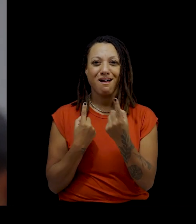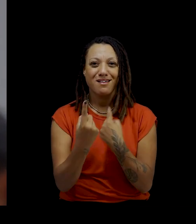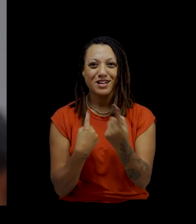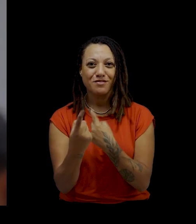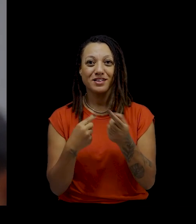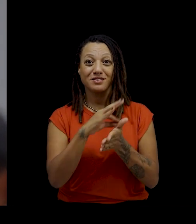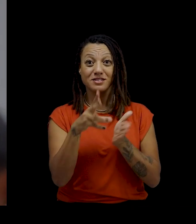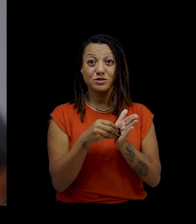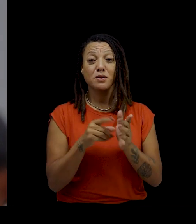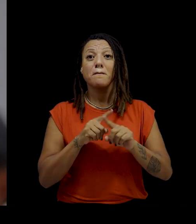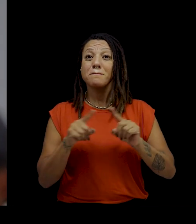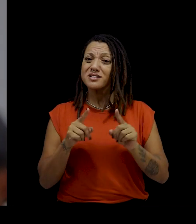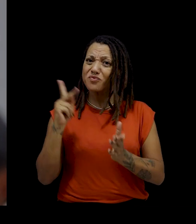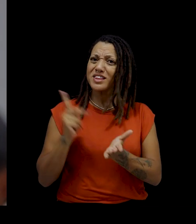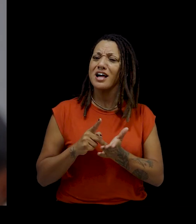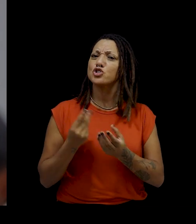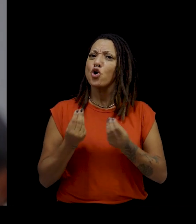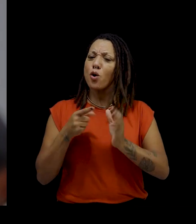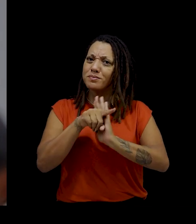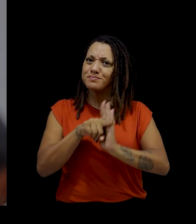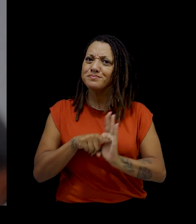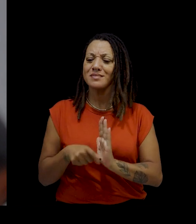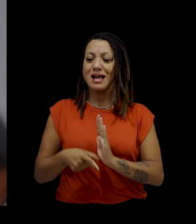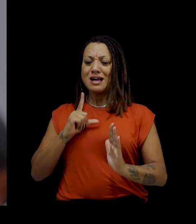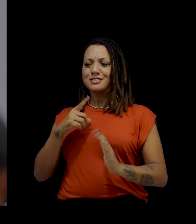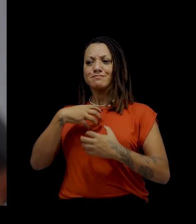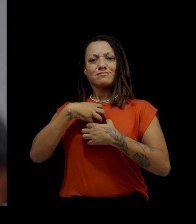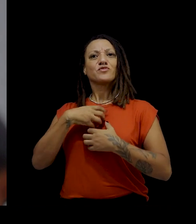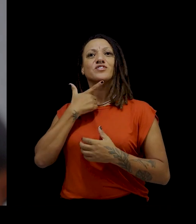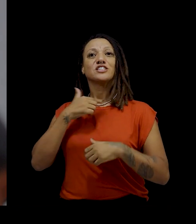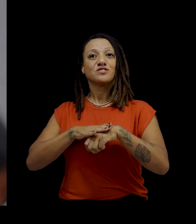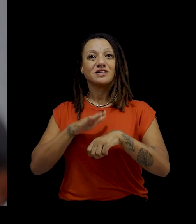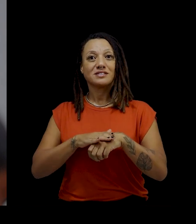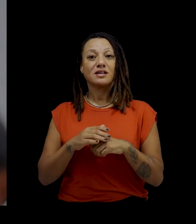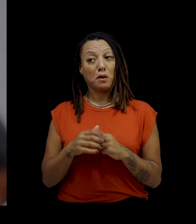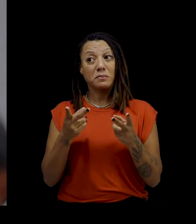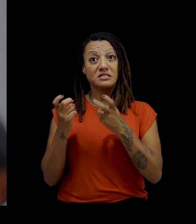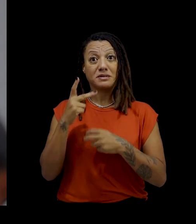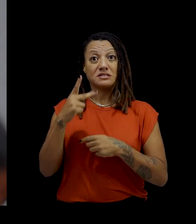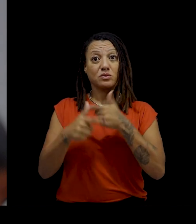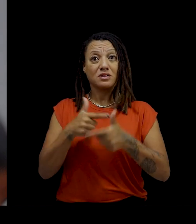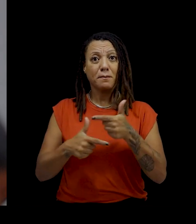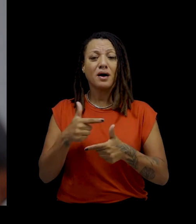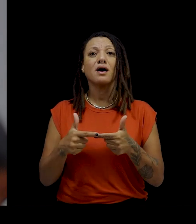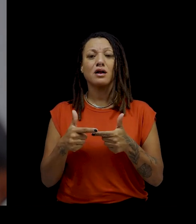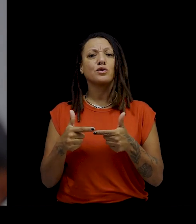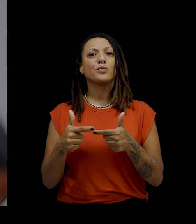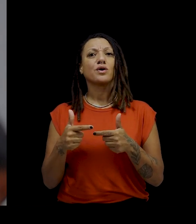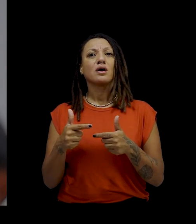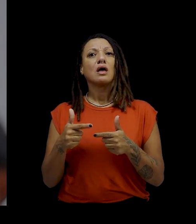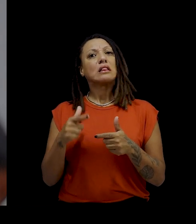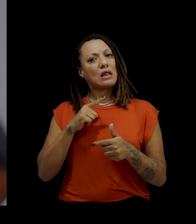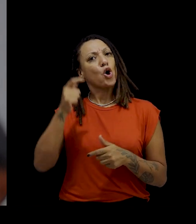aplicado que te levou realmente a fazer tudo isso? Eu tenho visto, né, que o seu trabalho ele vai muito